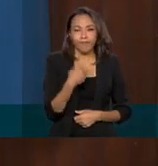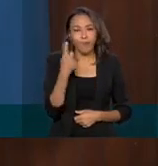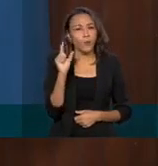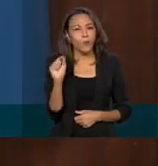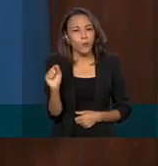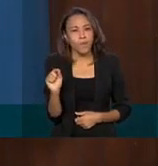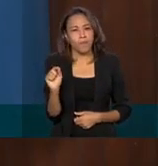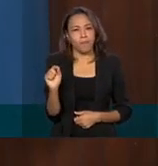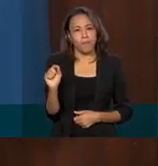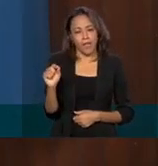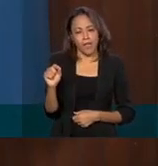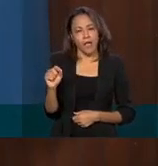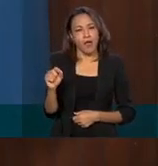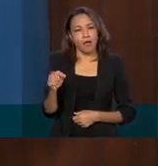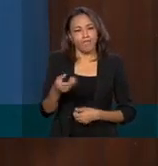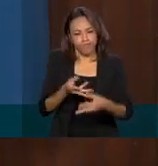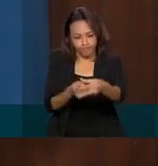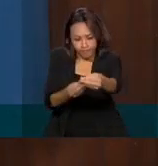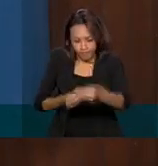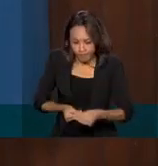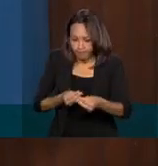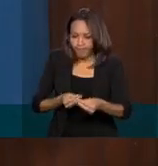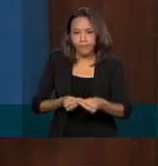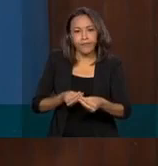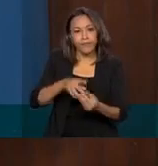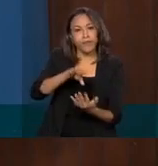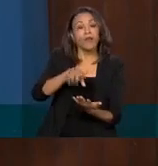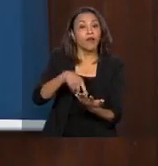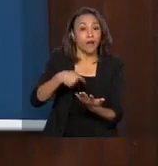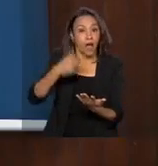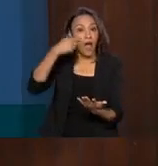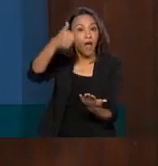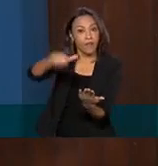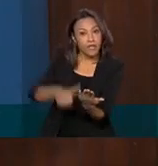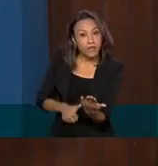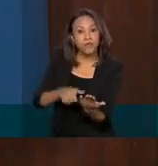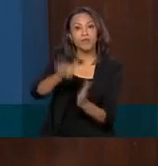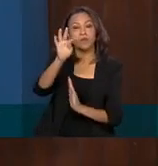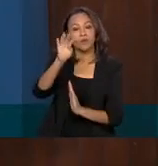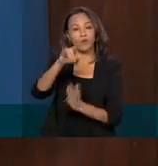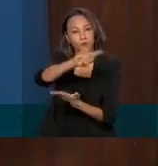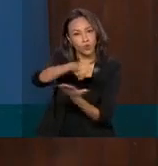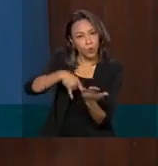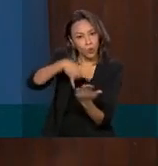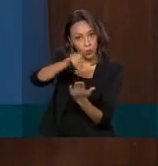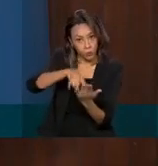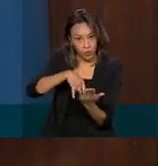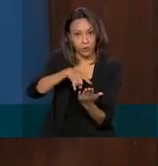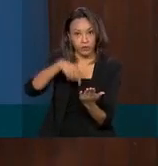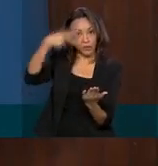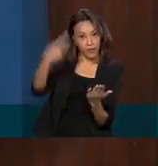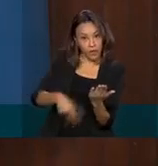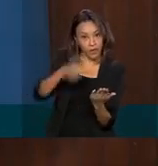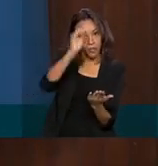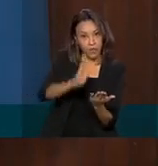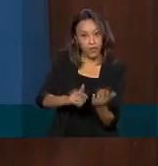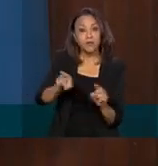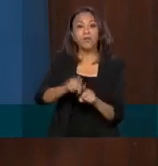avaliando os dossiês de vacinas e medicamentos de acordo com o que é feito aqui e lá fora. Nós